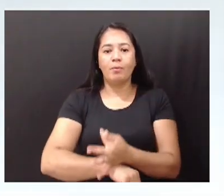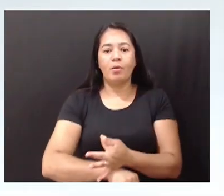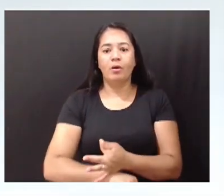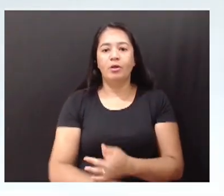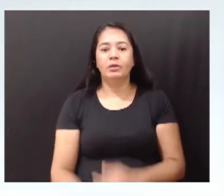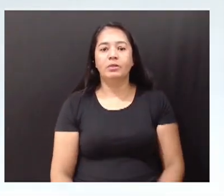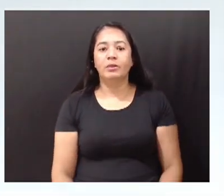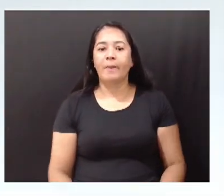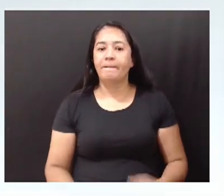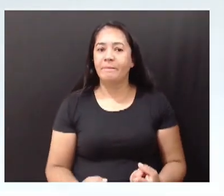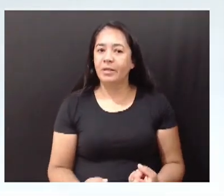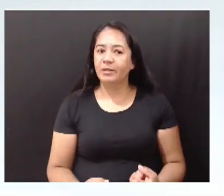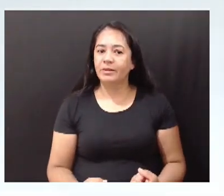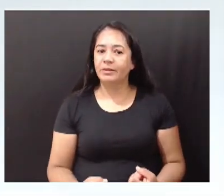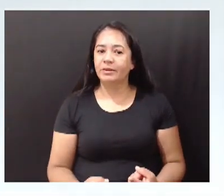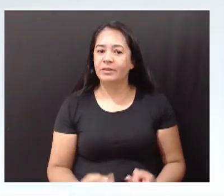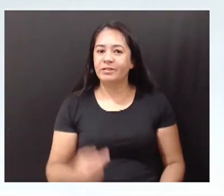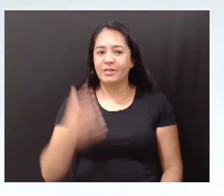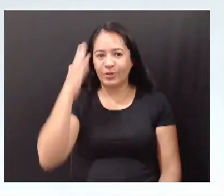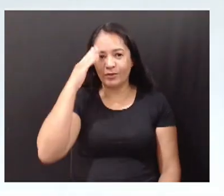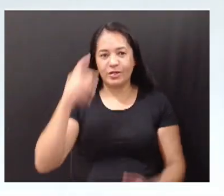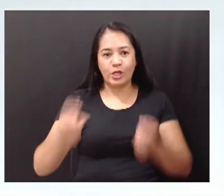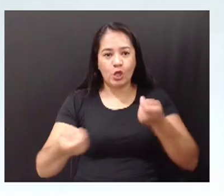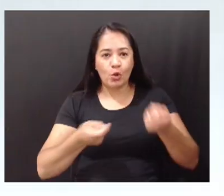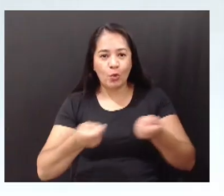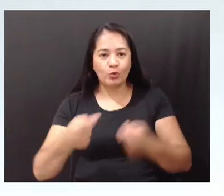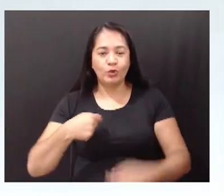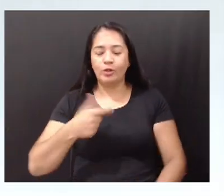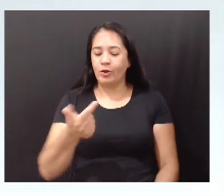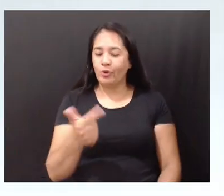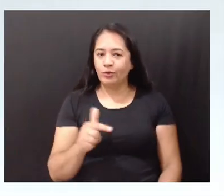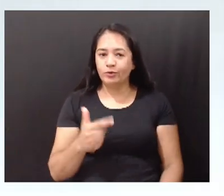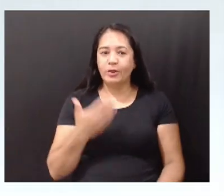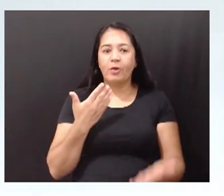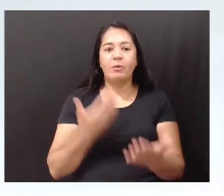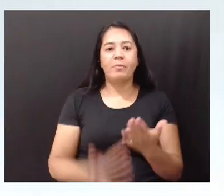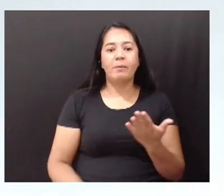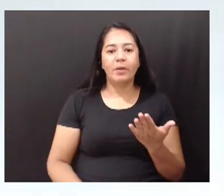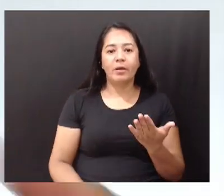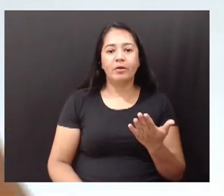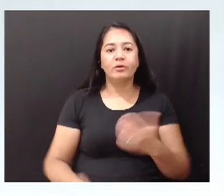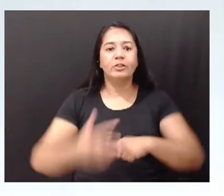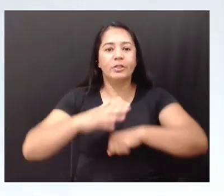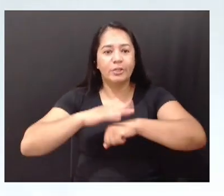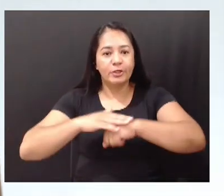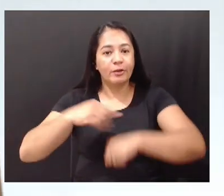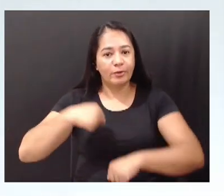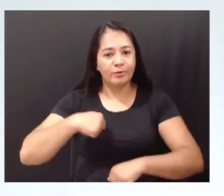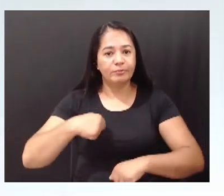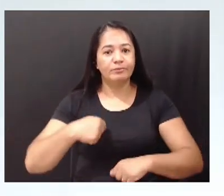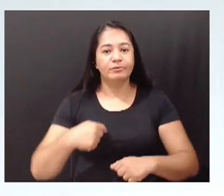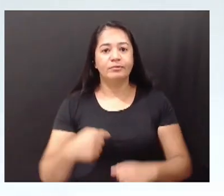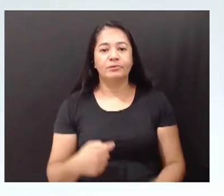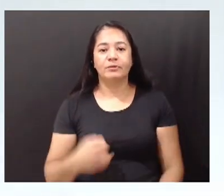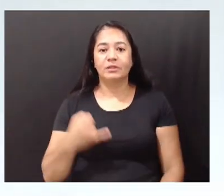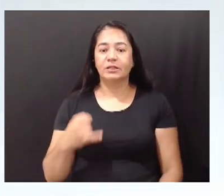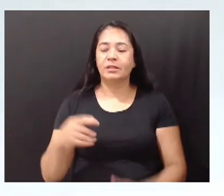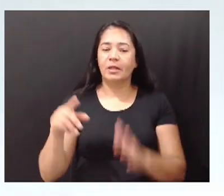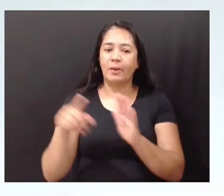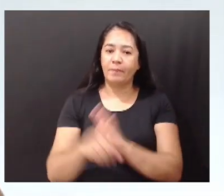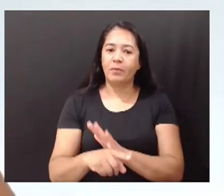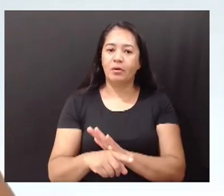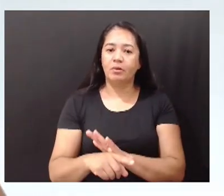aí eu sei que eu não tenho controle sobre isso, aí eu me perco, me desequilibro e adoeço. Então, quando ele faz essa pergunta, essa